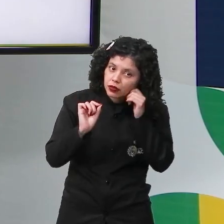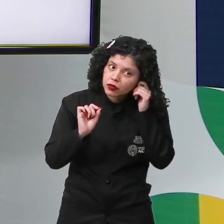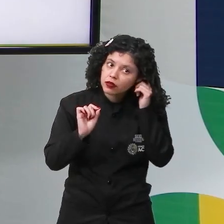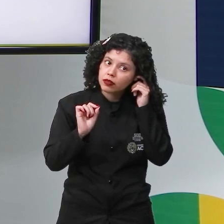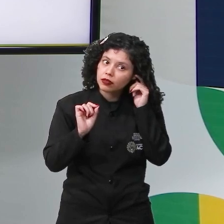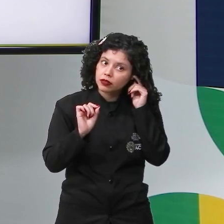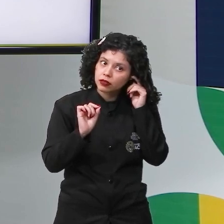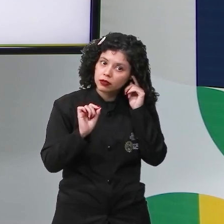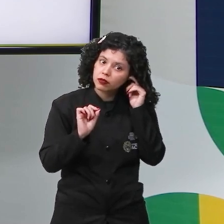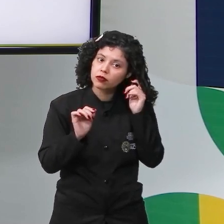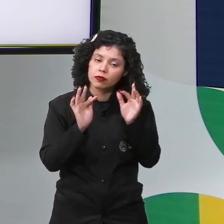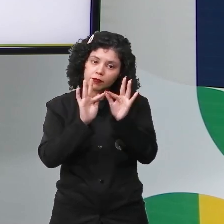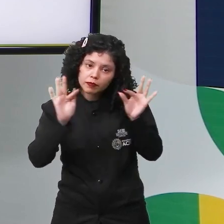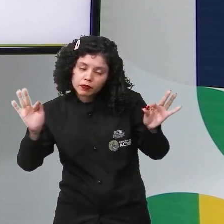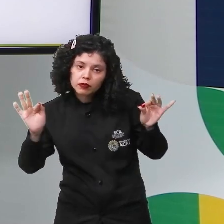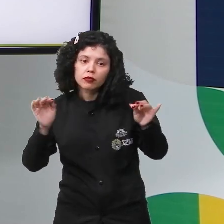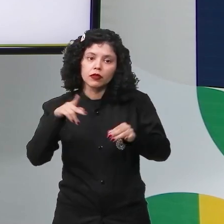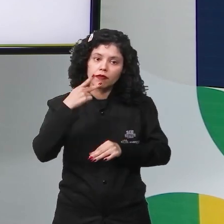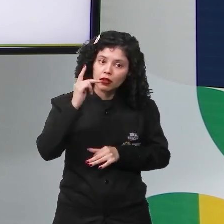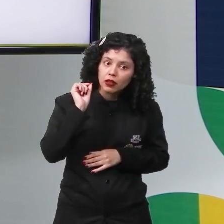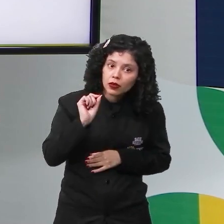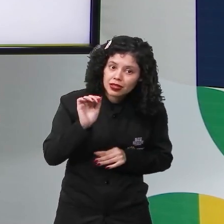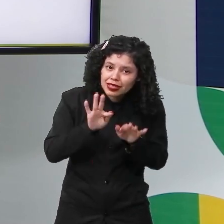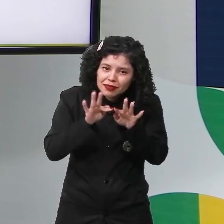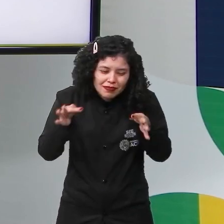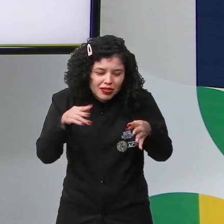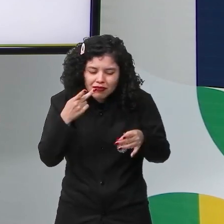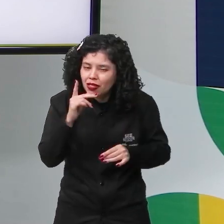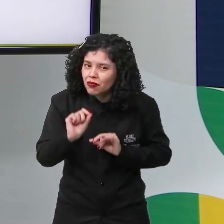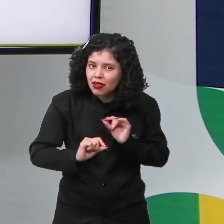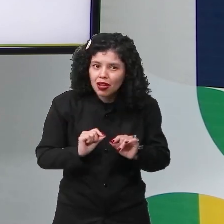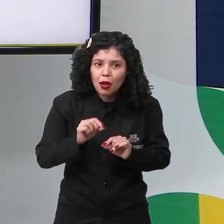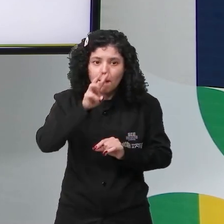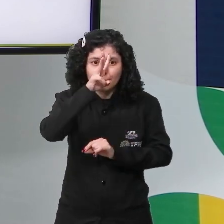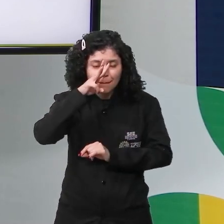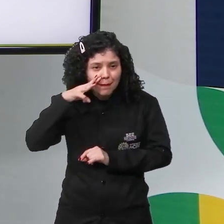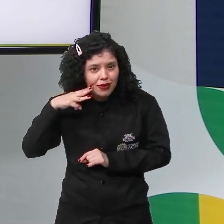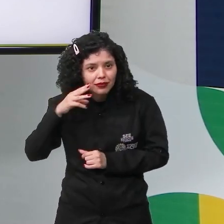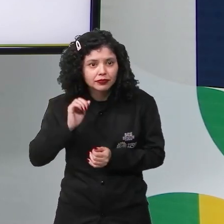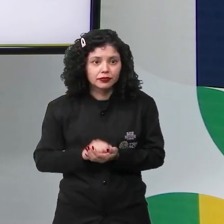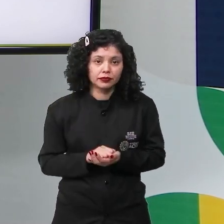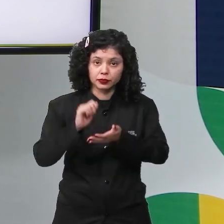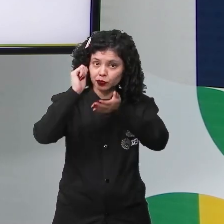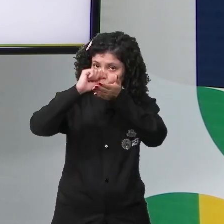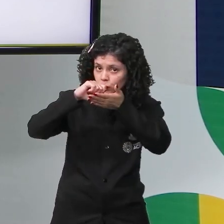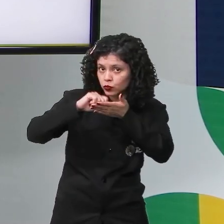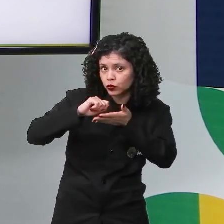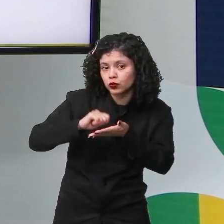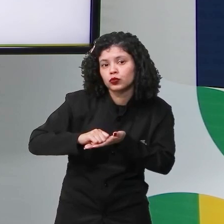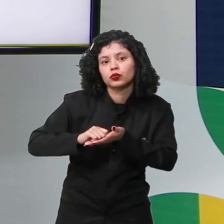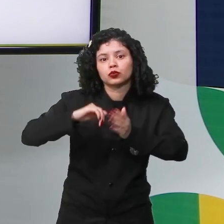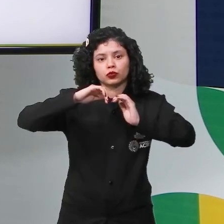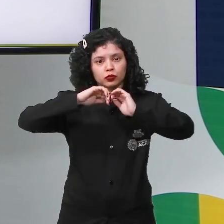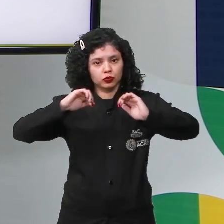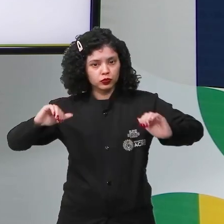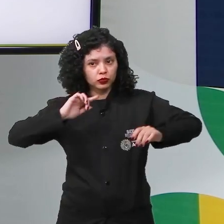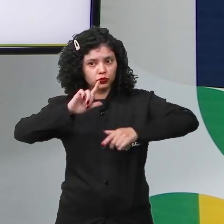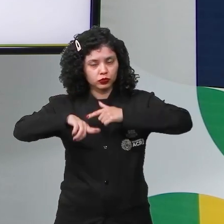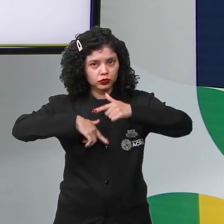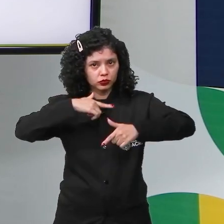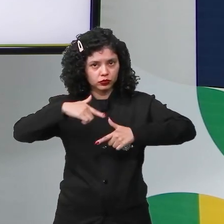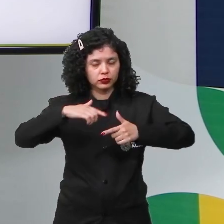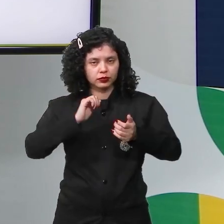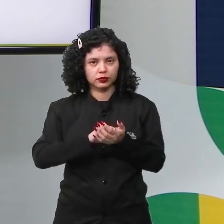dessa questão não, dessa frase, ela simplesmente afirma que Marx, escreveu que a divisão do